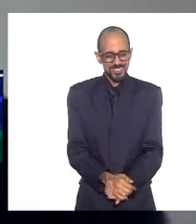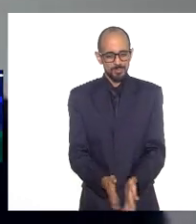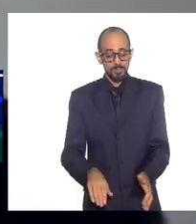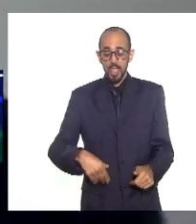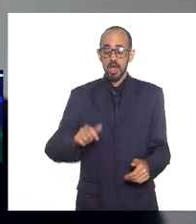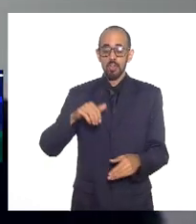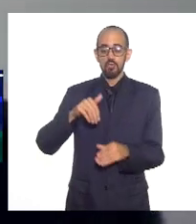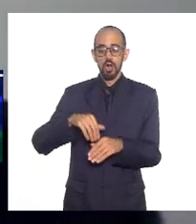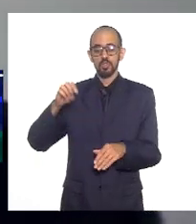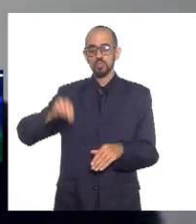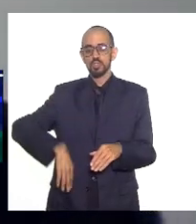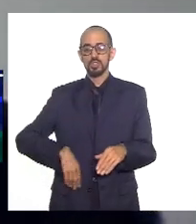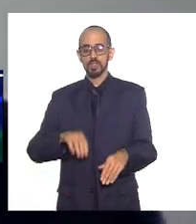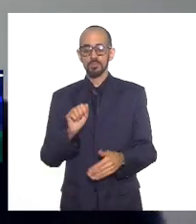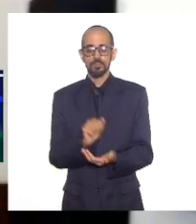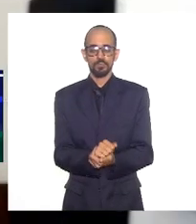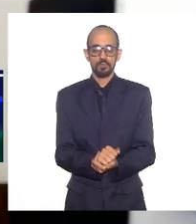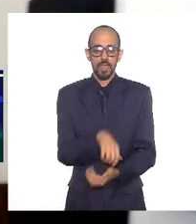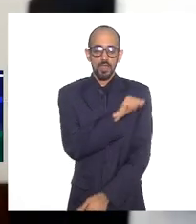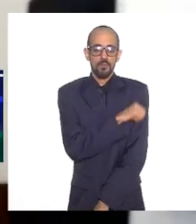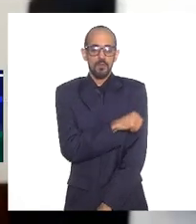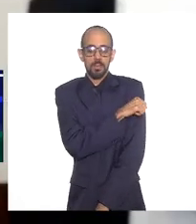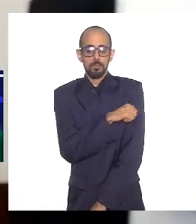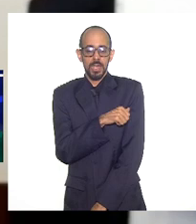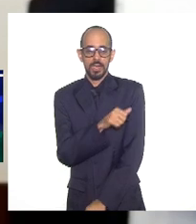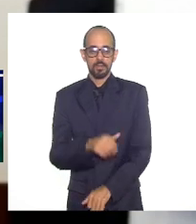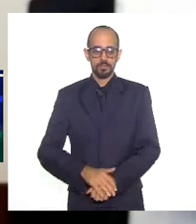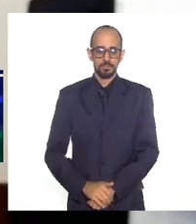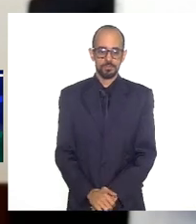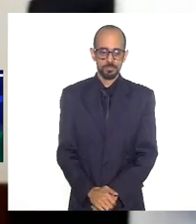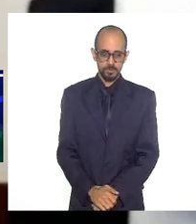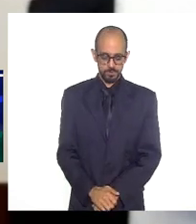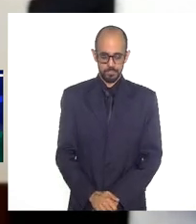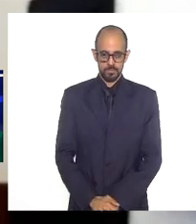presidente. Ok. Deputada enfermeira Rejane.